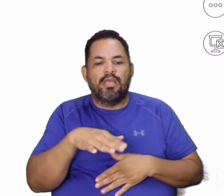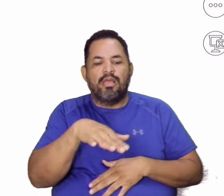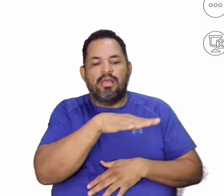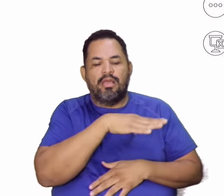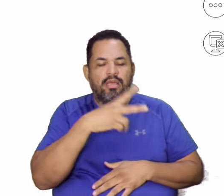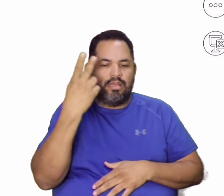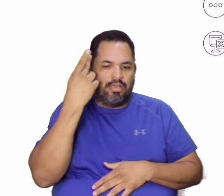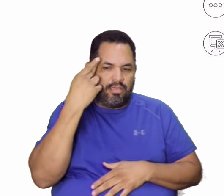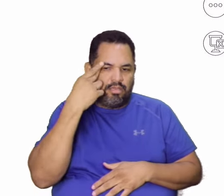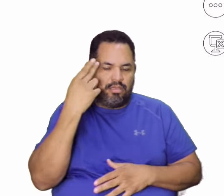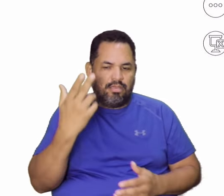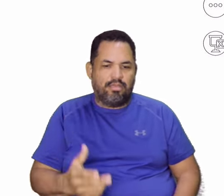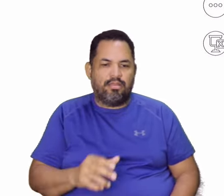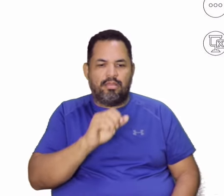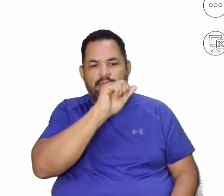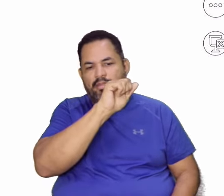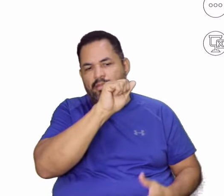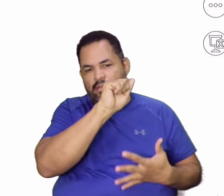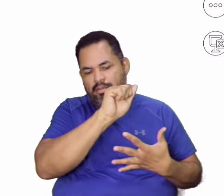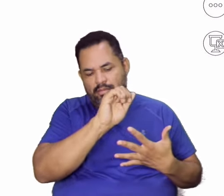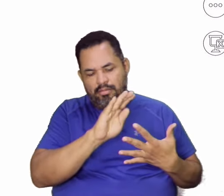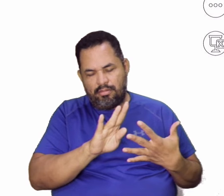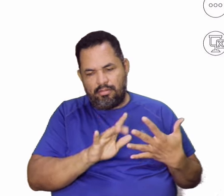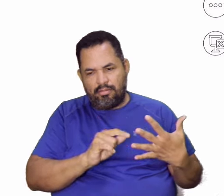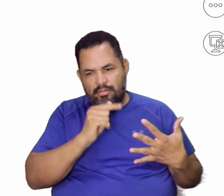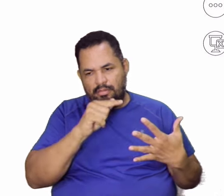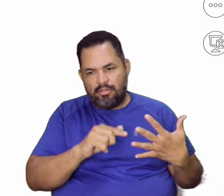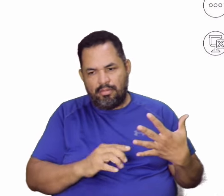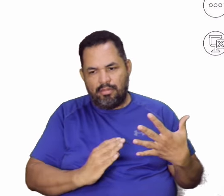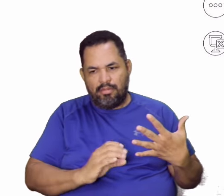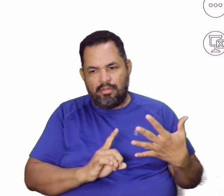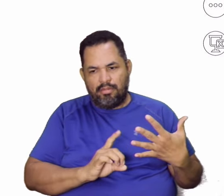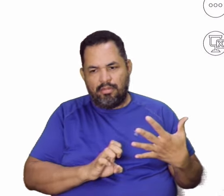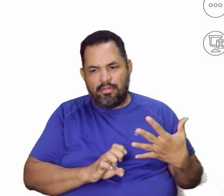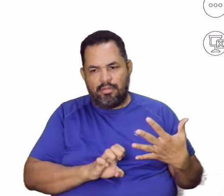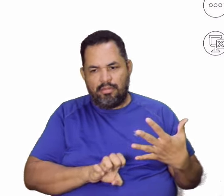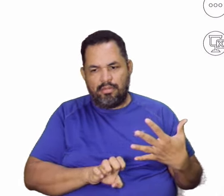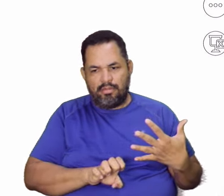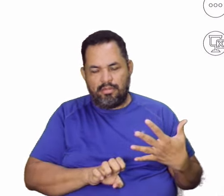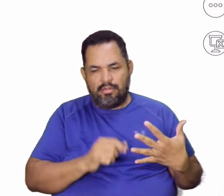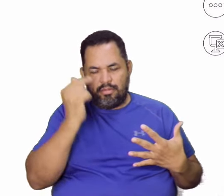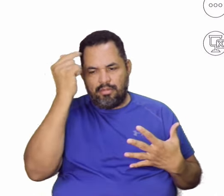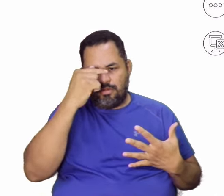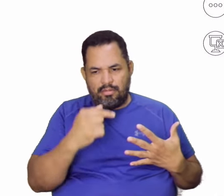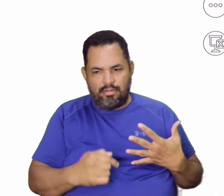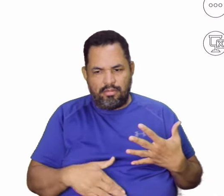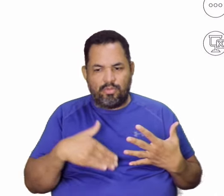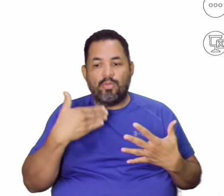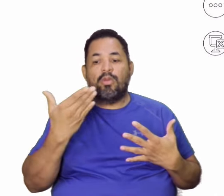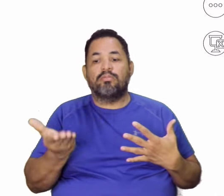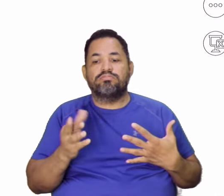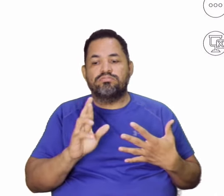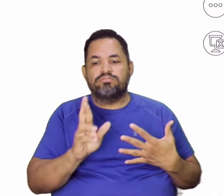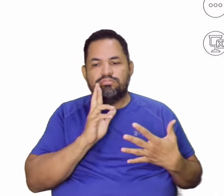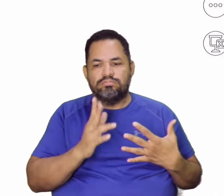naturais a b c d ou e